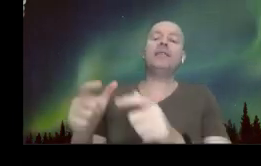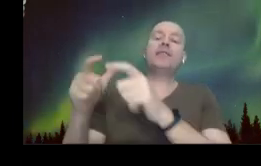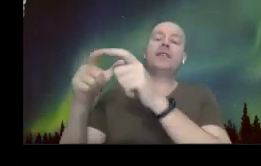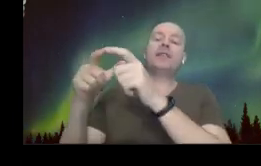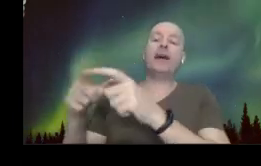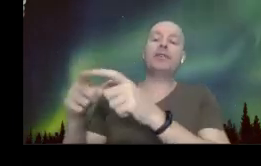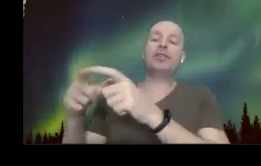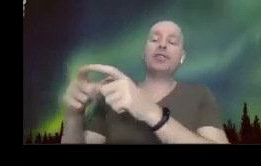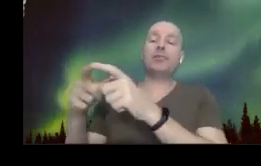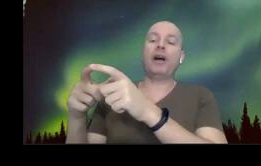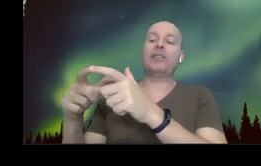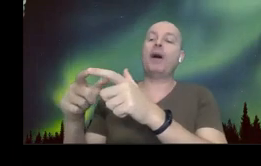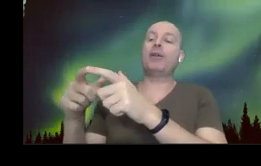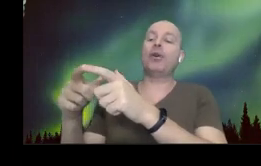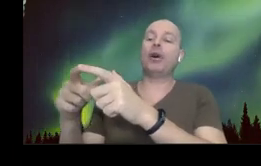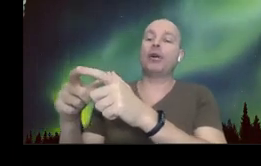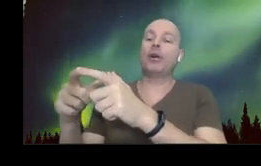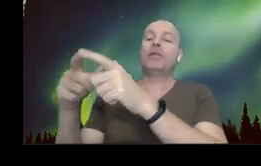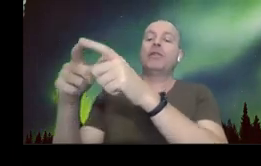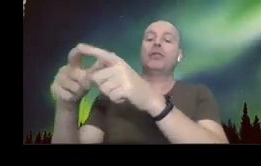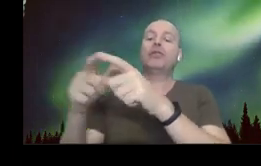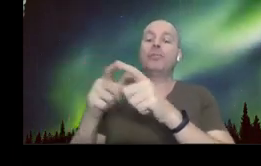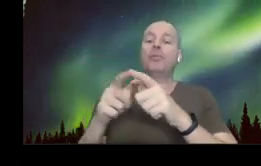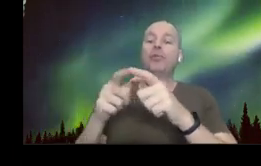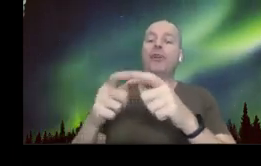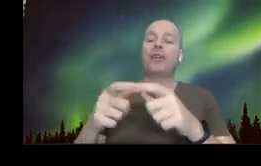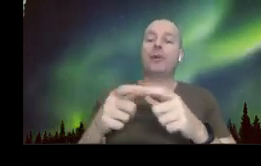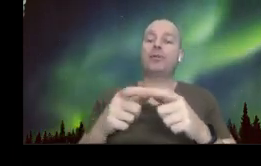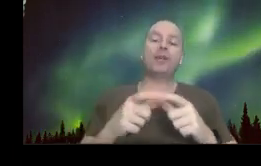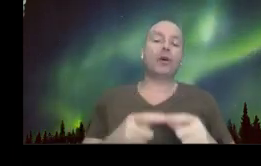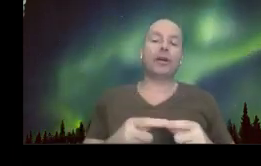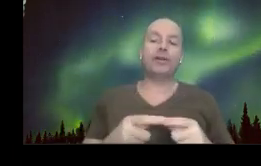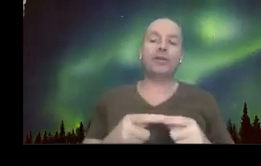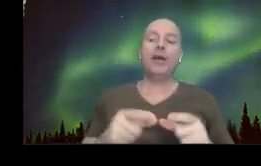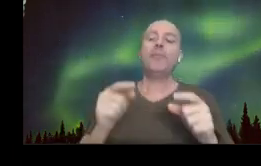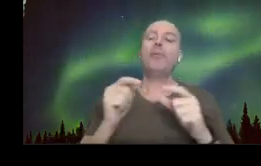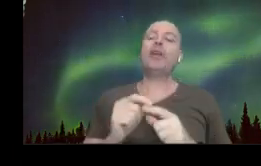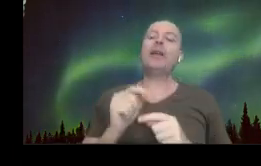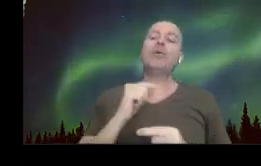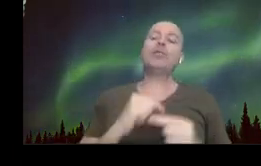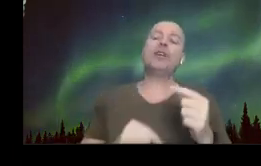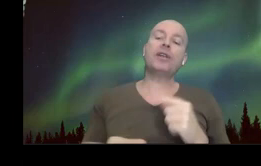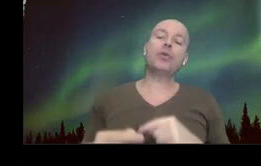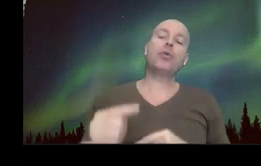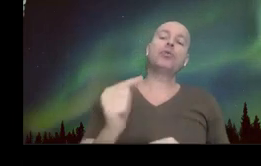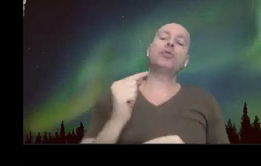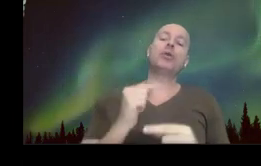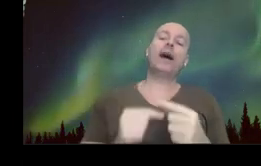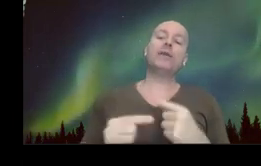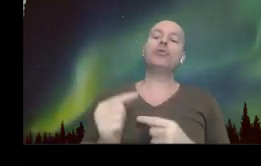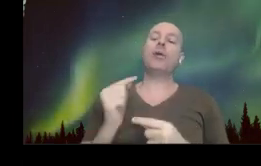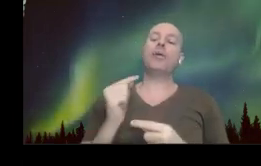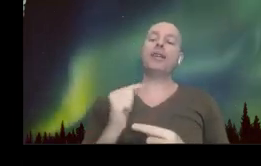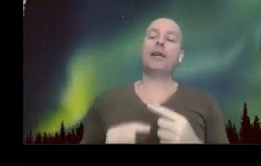a densidade de animais é maior nos fragmentos menores, porque ele não está sendo